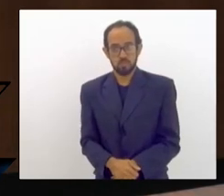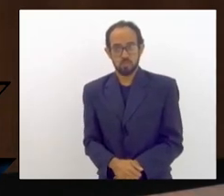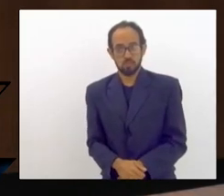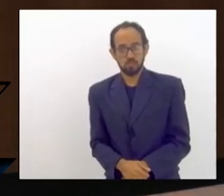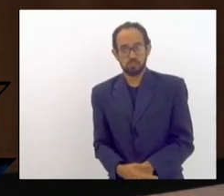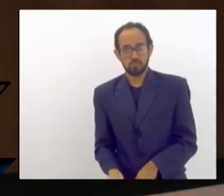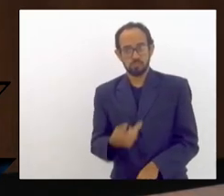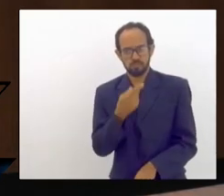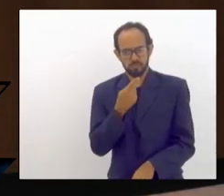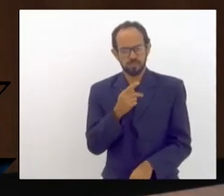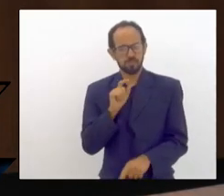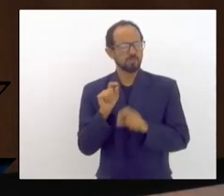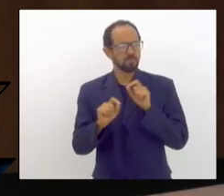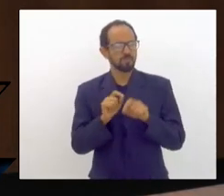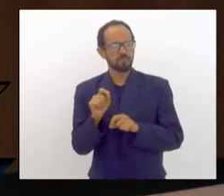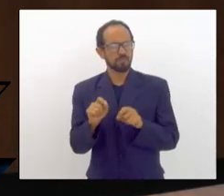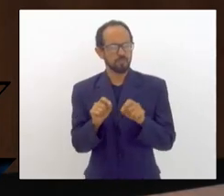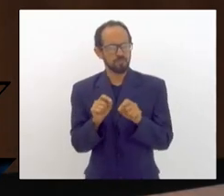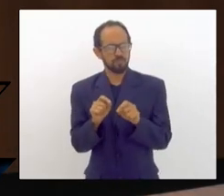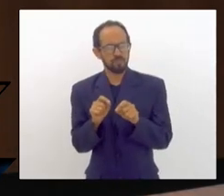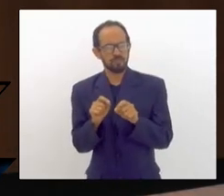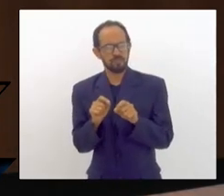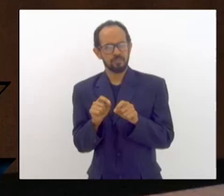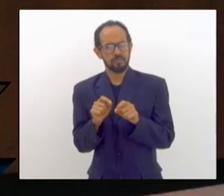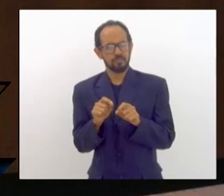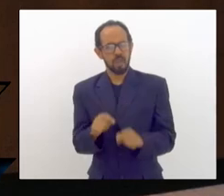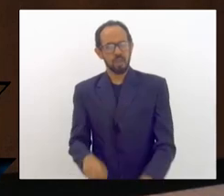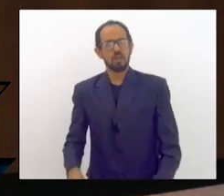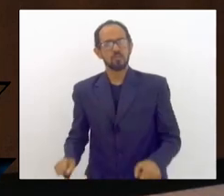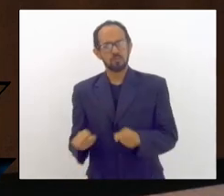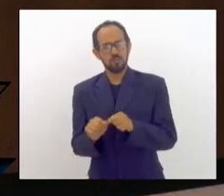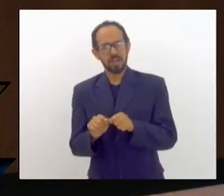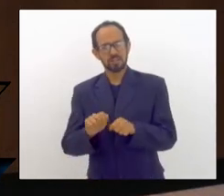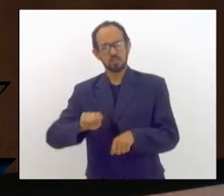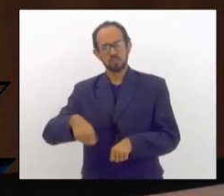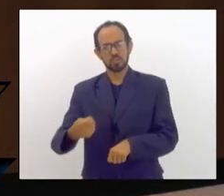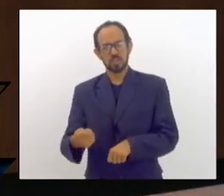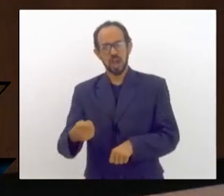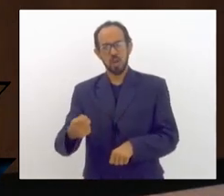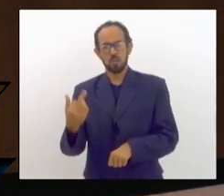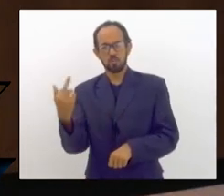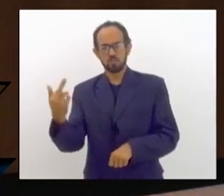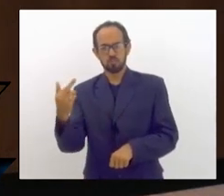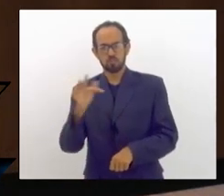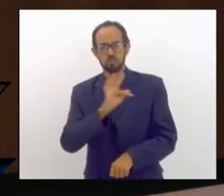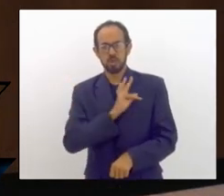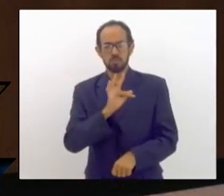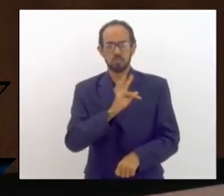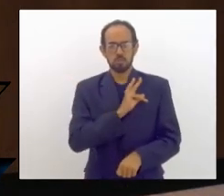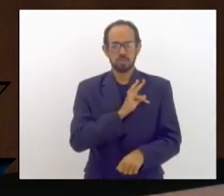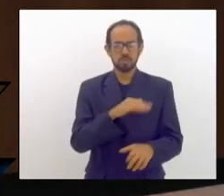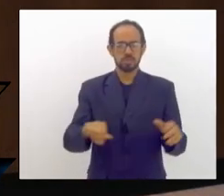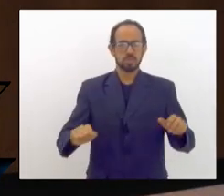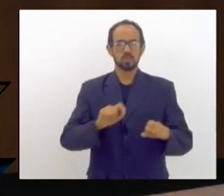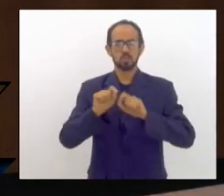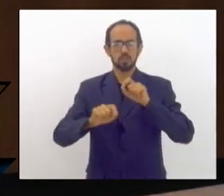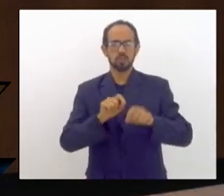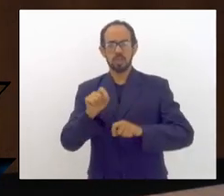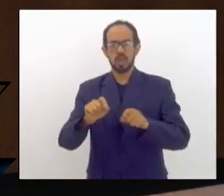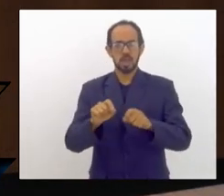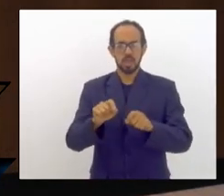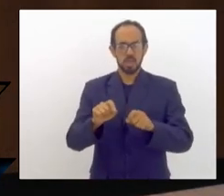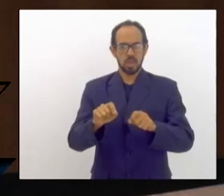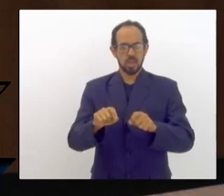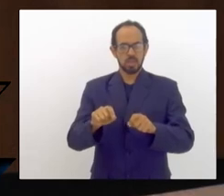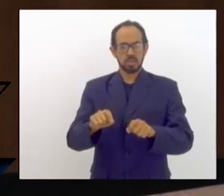E disse o seguinte no show, levanta o seu dedo do meio para a polícia que desocupa as famílias mais humildes. Levanta o seu